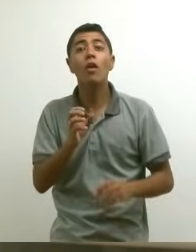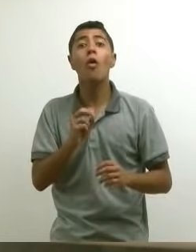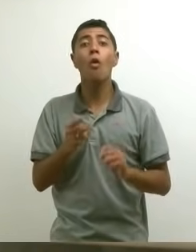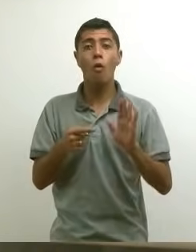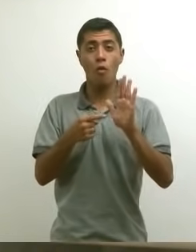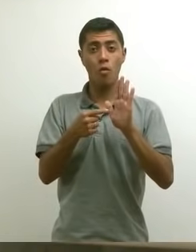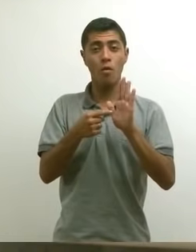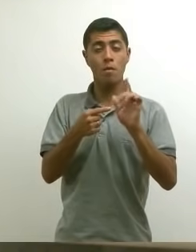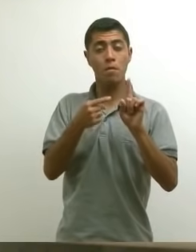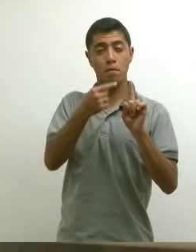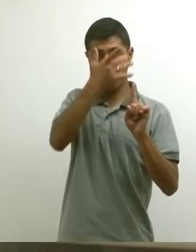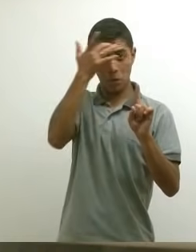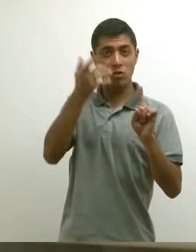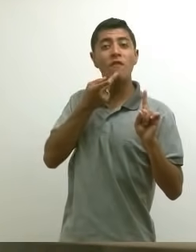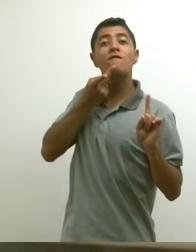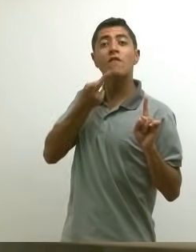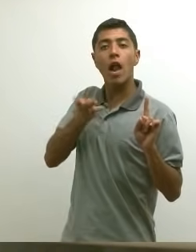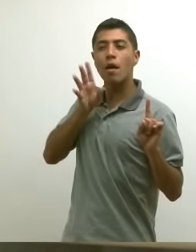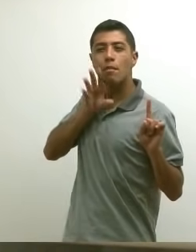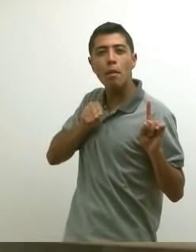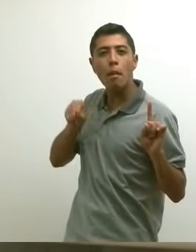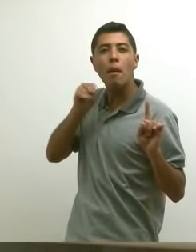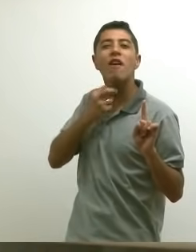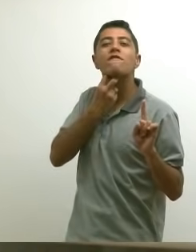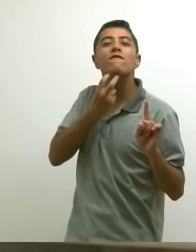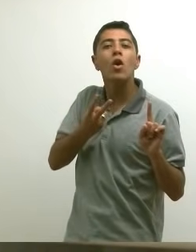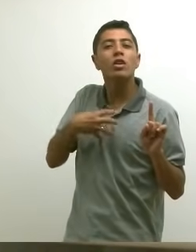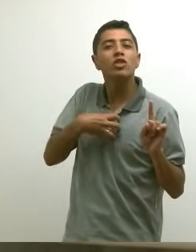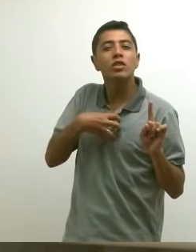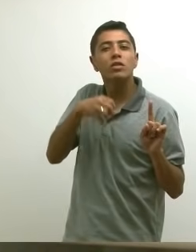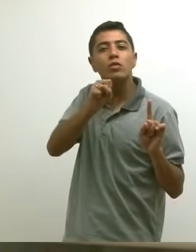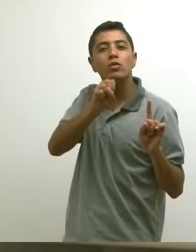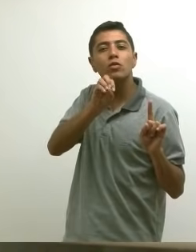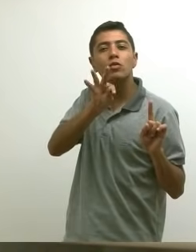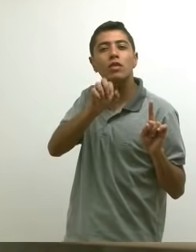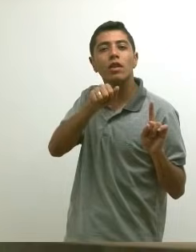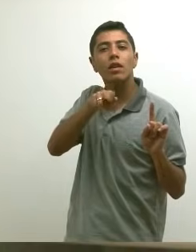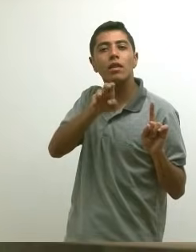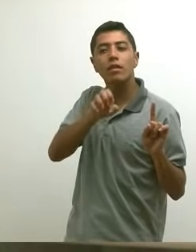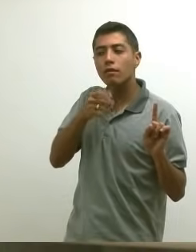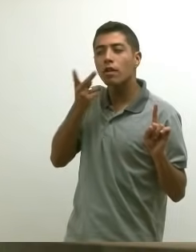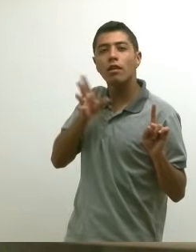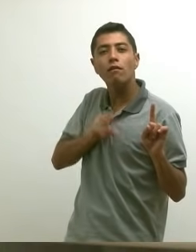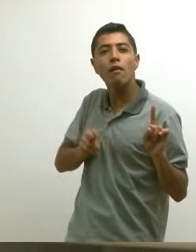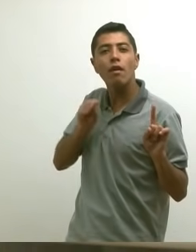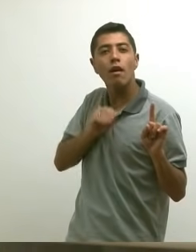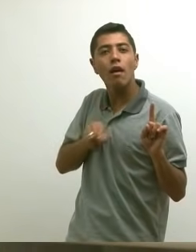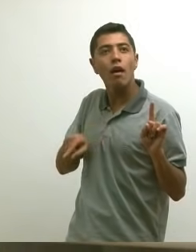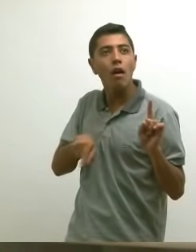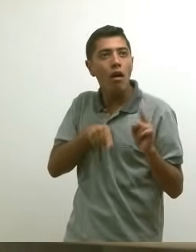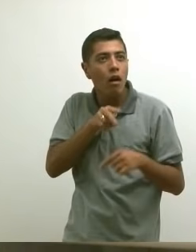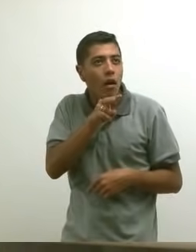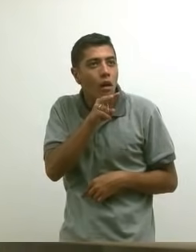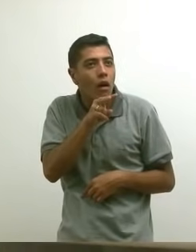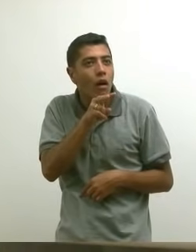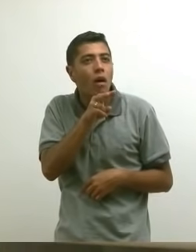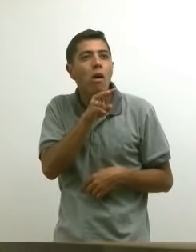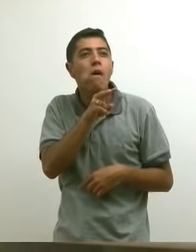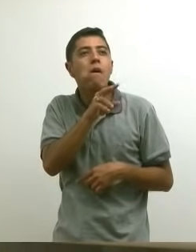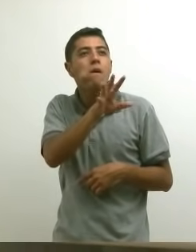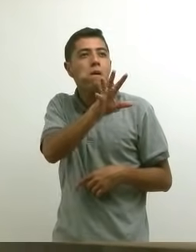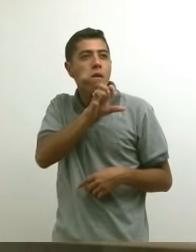isso se aprende de uma maneira direto isso faz com que a criança até 16 anos de idade tem um caráter de